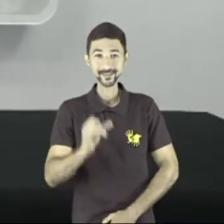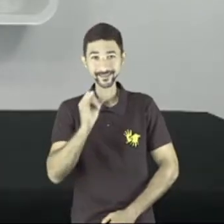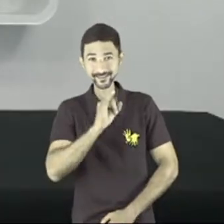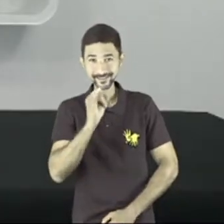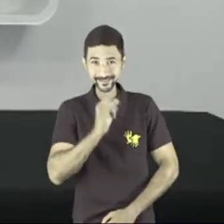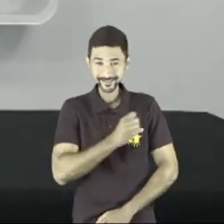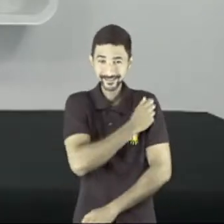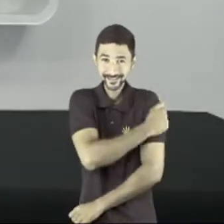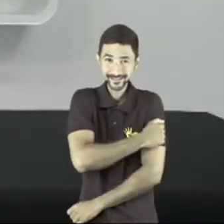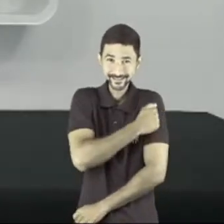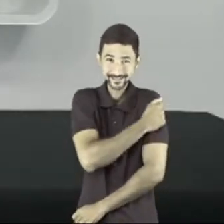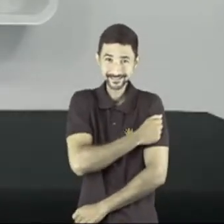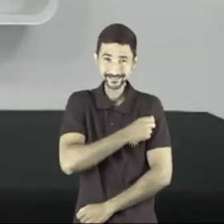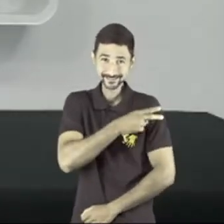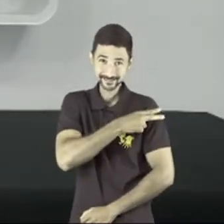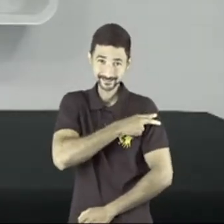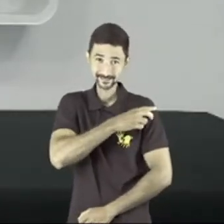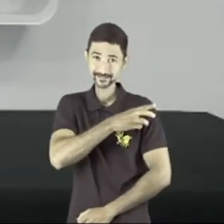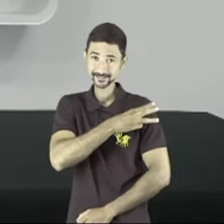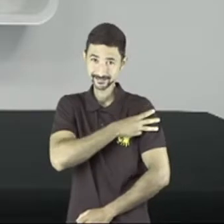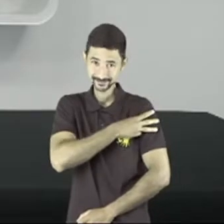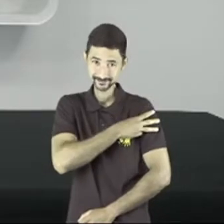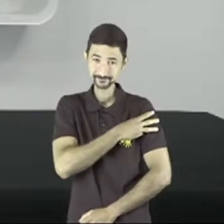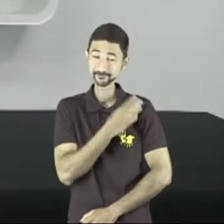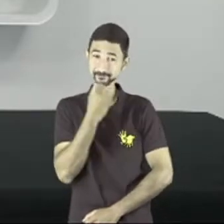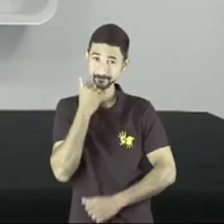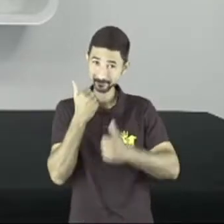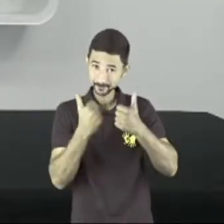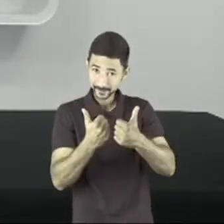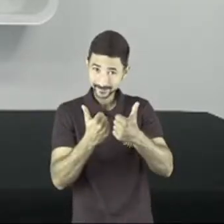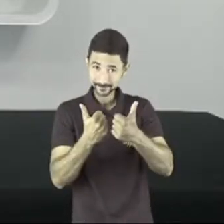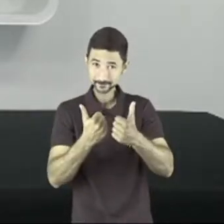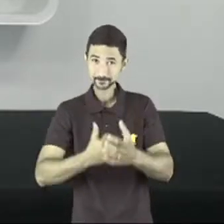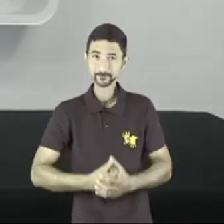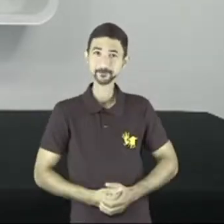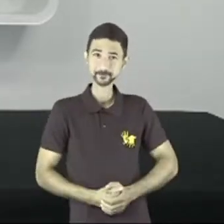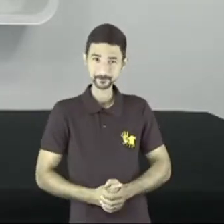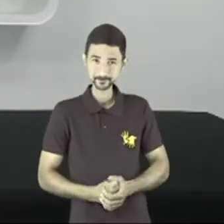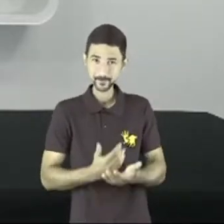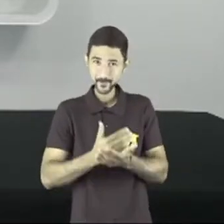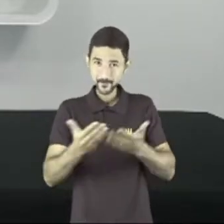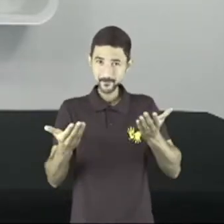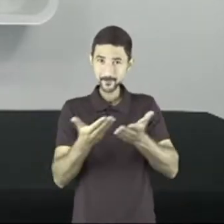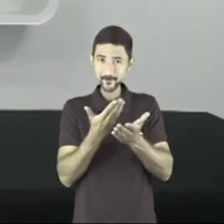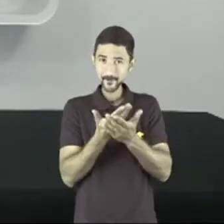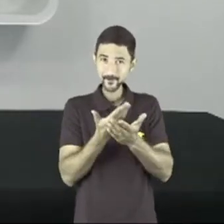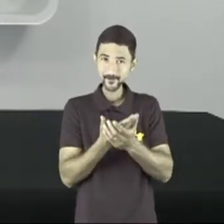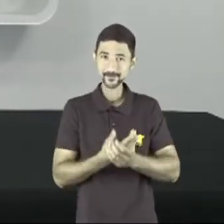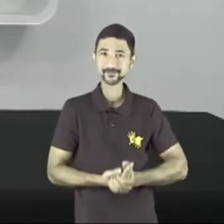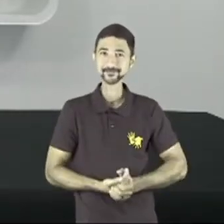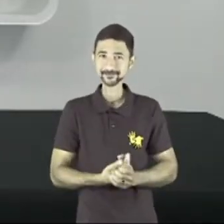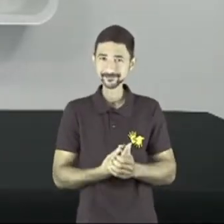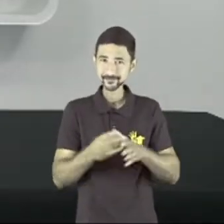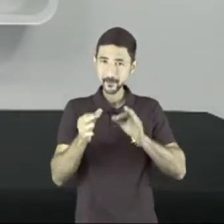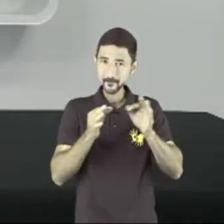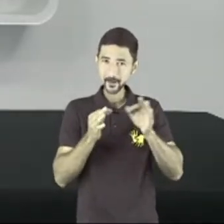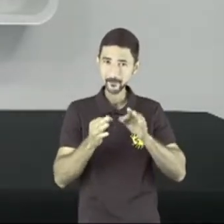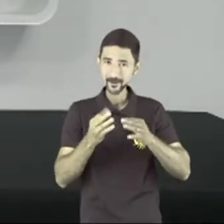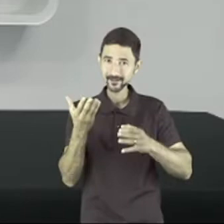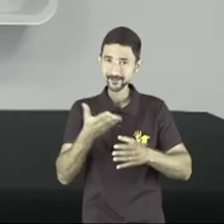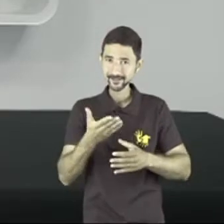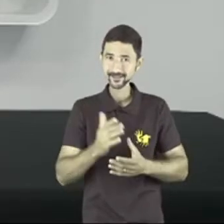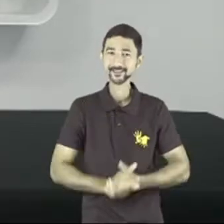Olá, galerinha do segundo e do terceiro ano, tudo bem com vocês? Vamos começar mais uma aula. Estão